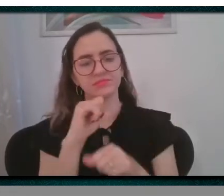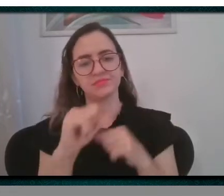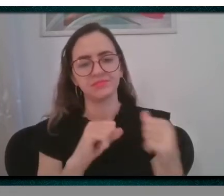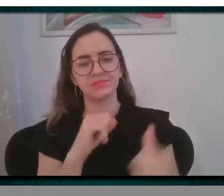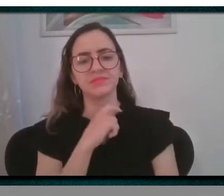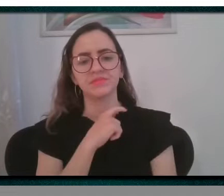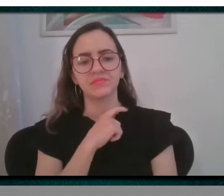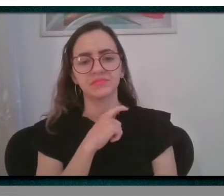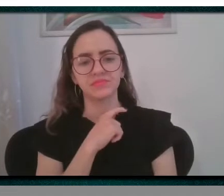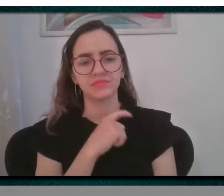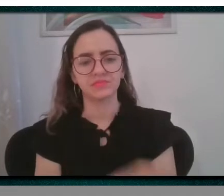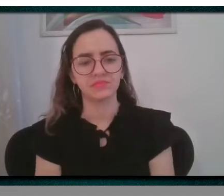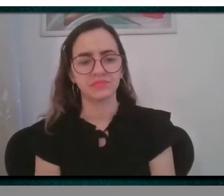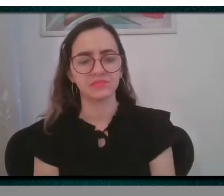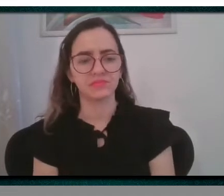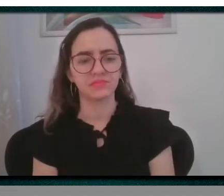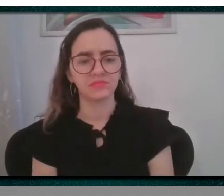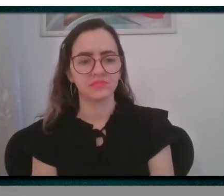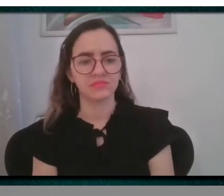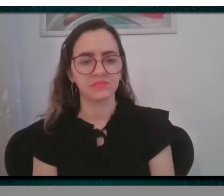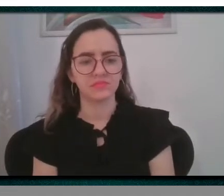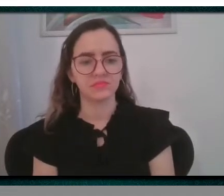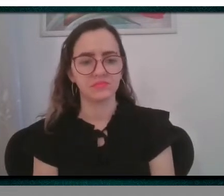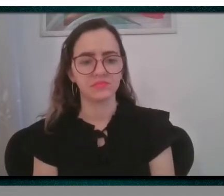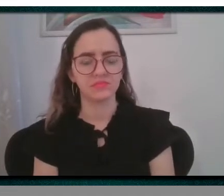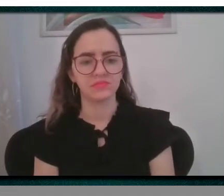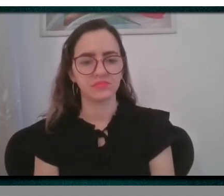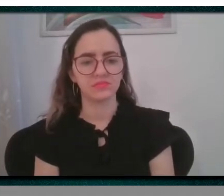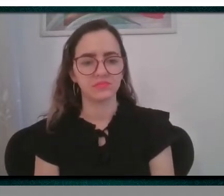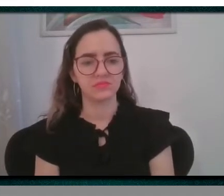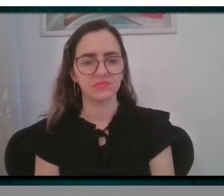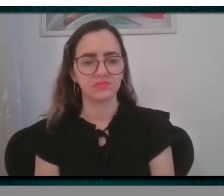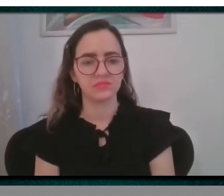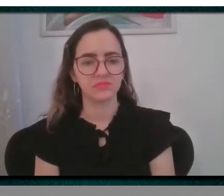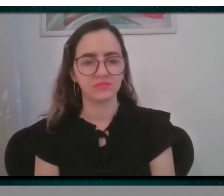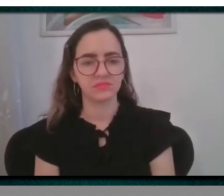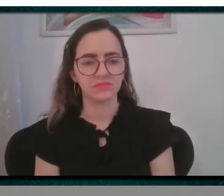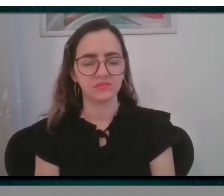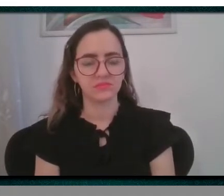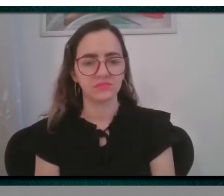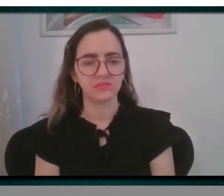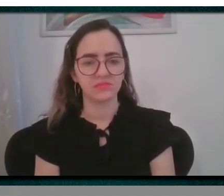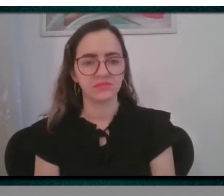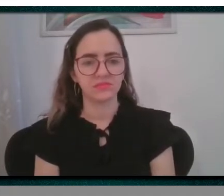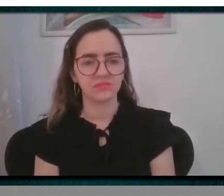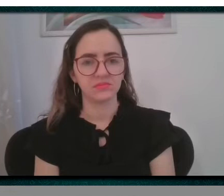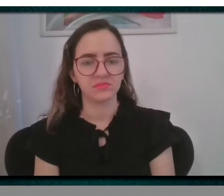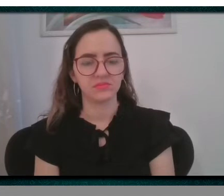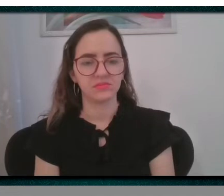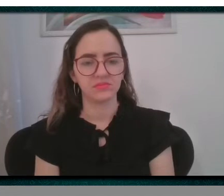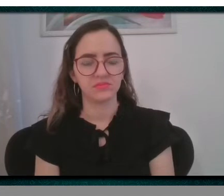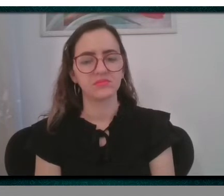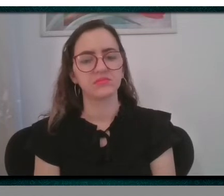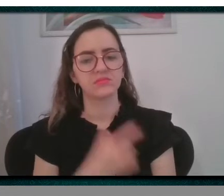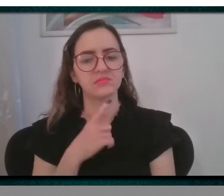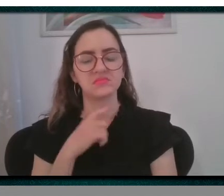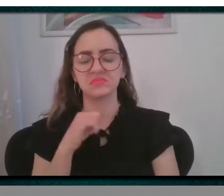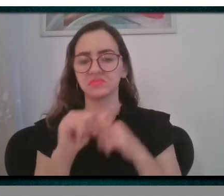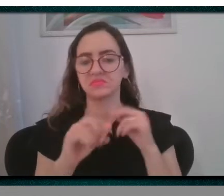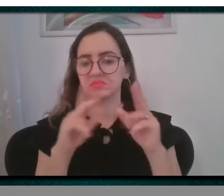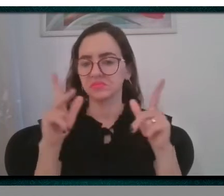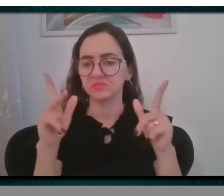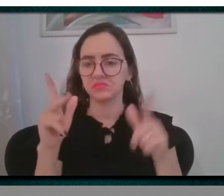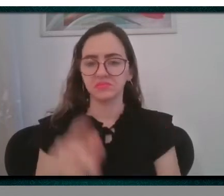teve uma nova mudança. Certo? E aí esse KC